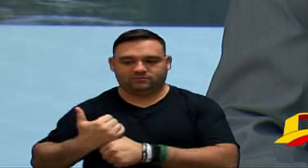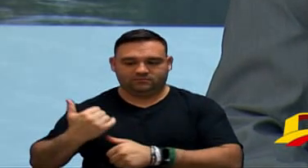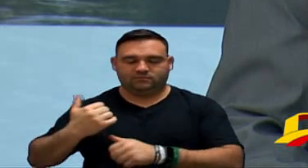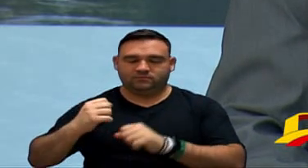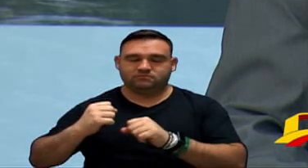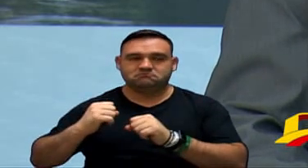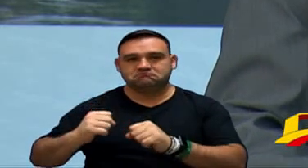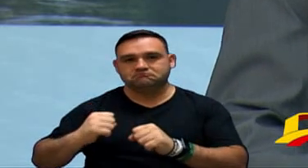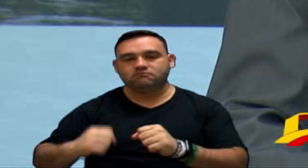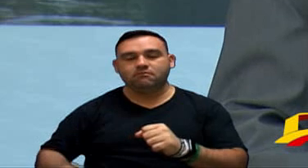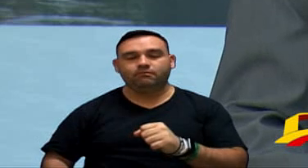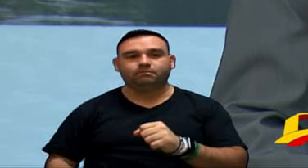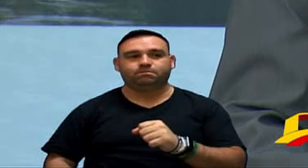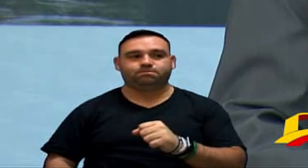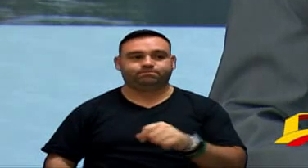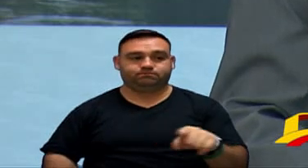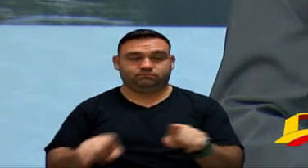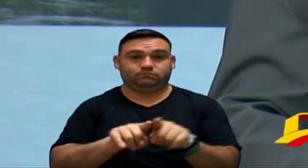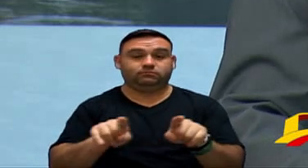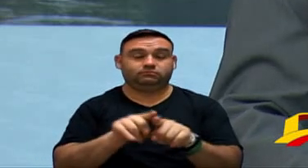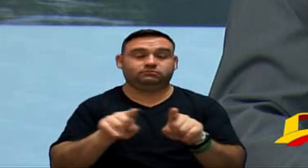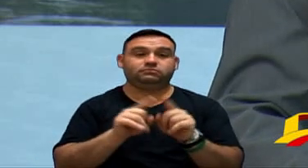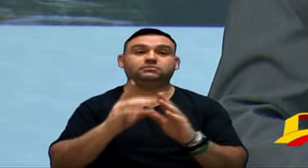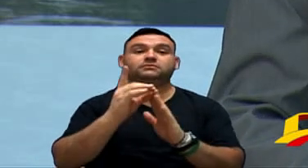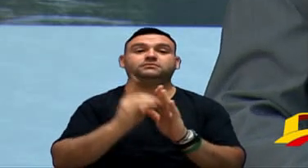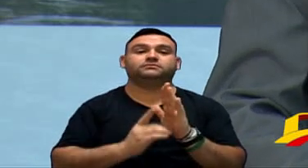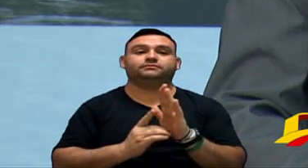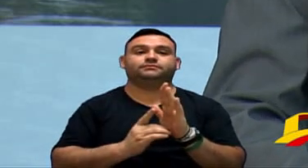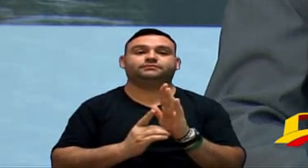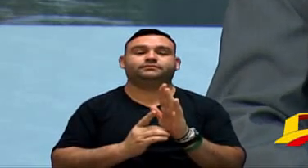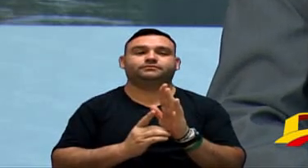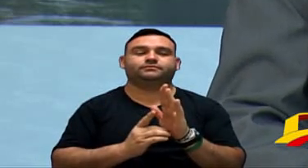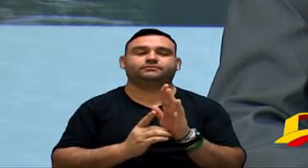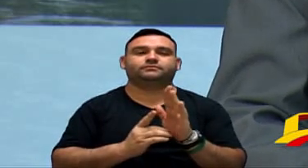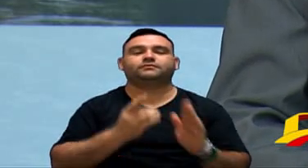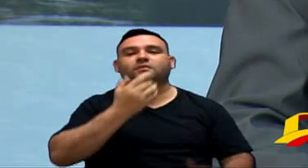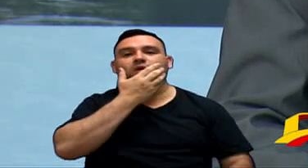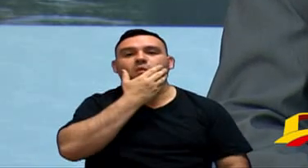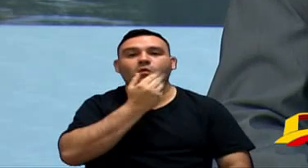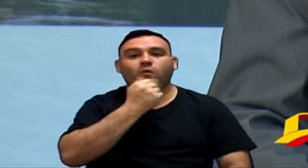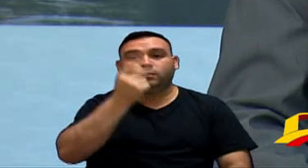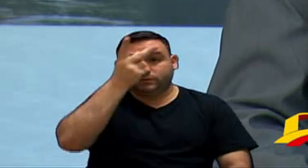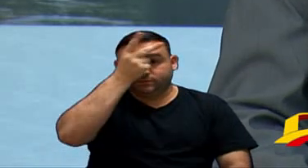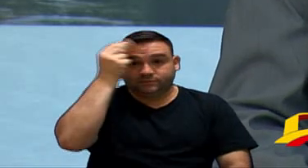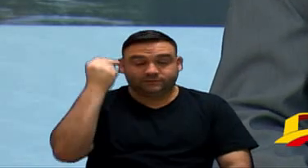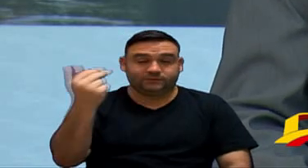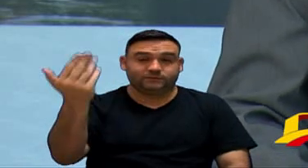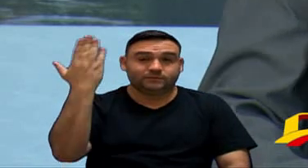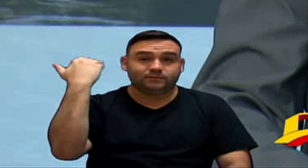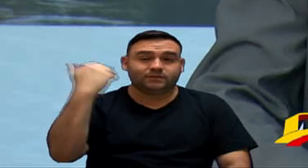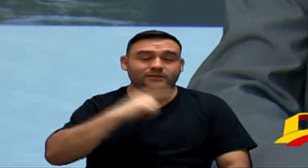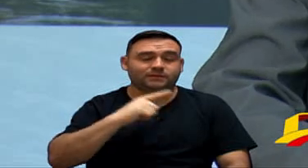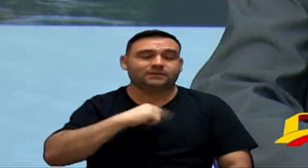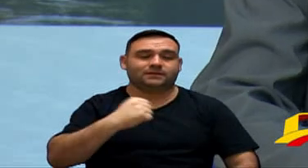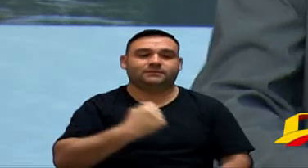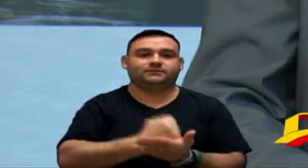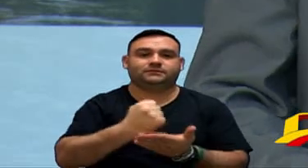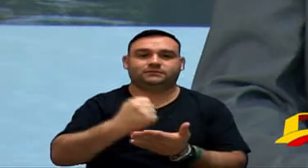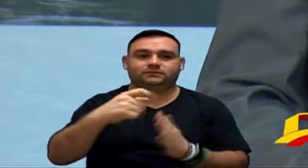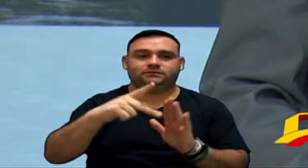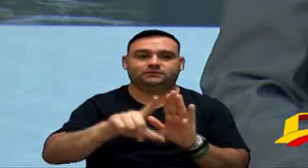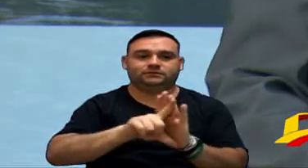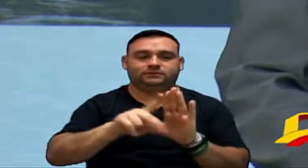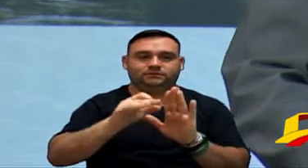de lei hoje em discussão assim como decreto do prefeito da época que é regulamentou a lei